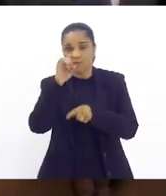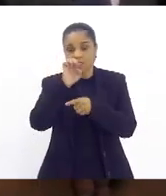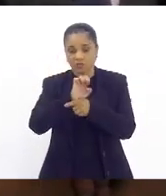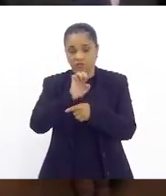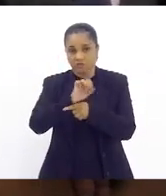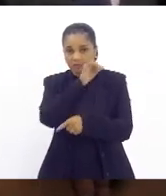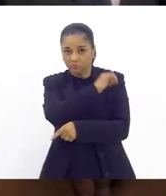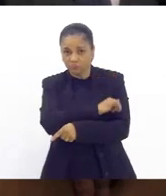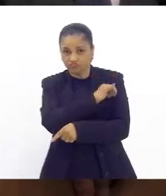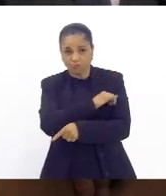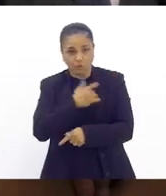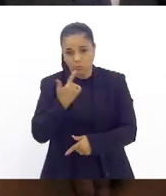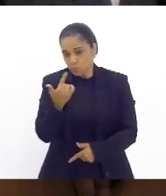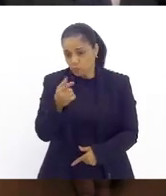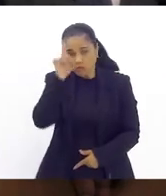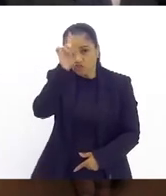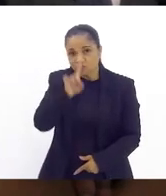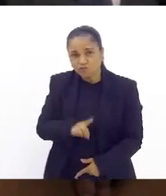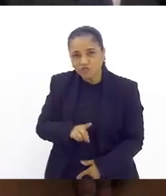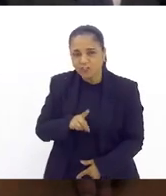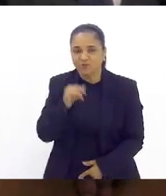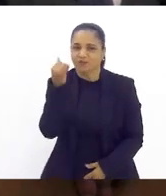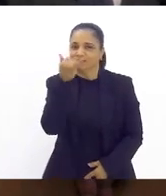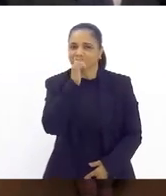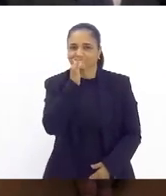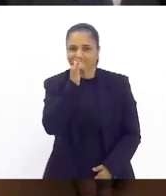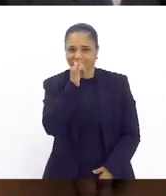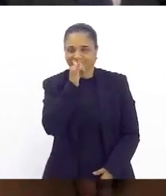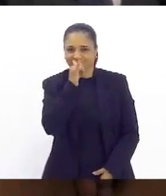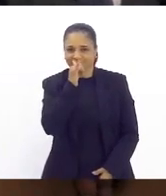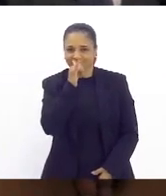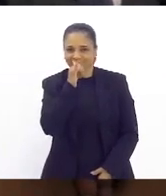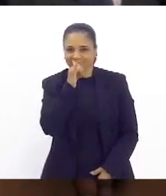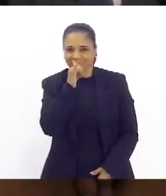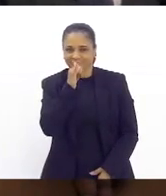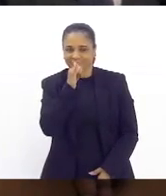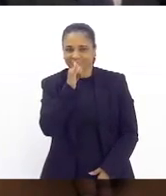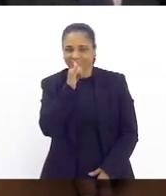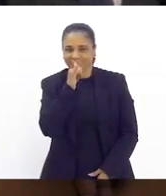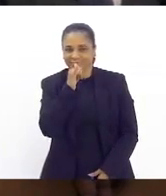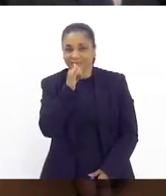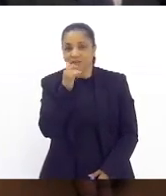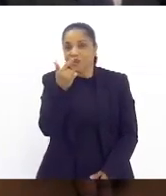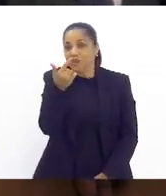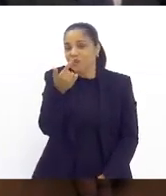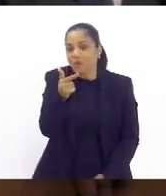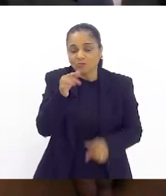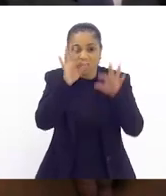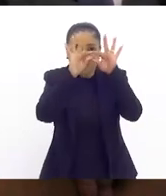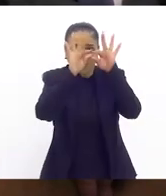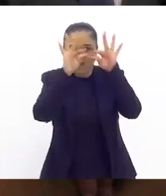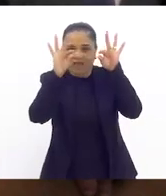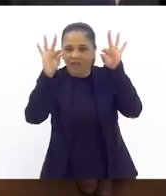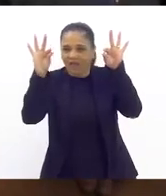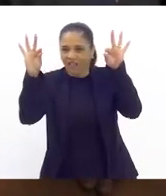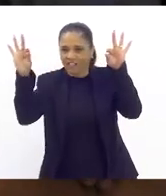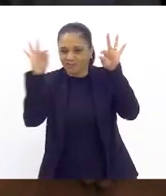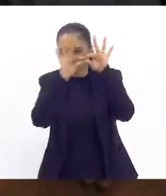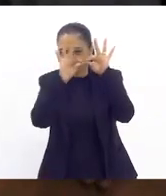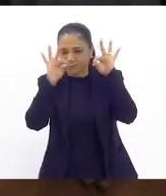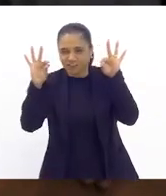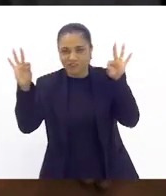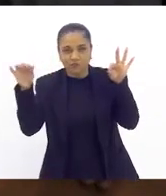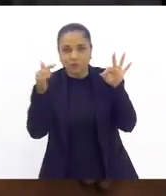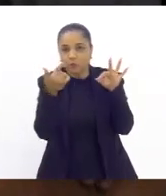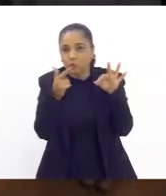até acesso a energia elétrica porque não existe rede baixa a décadas